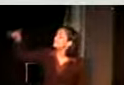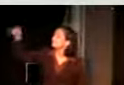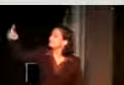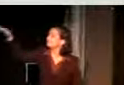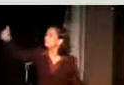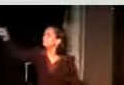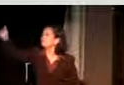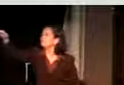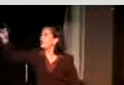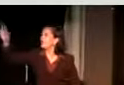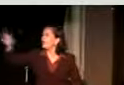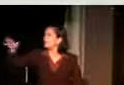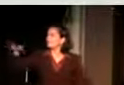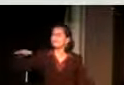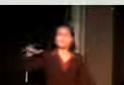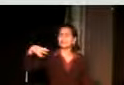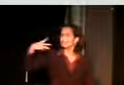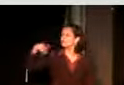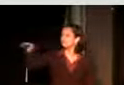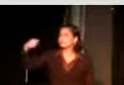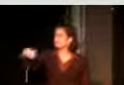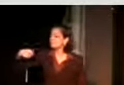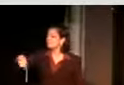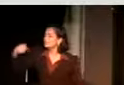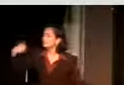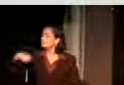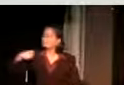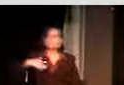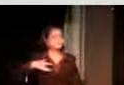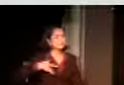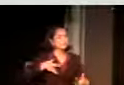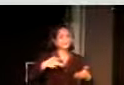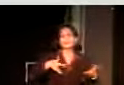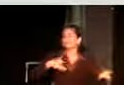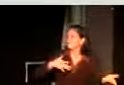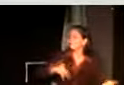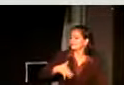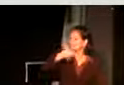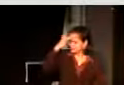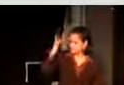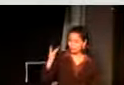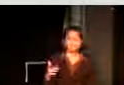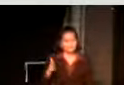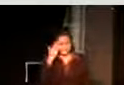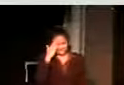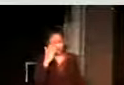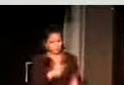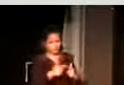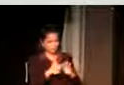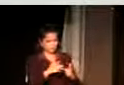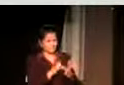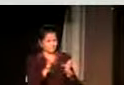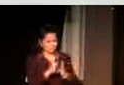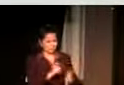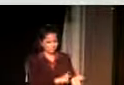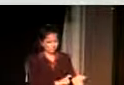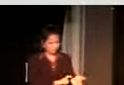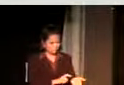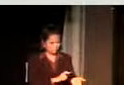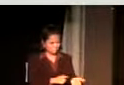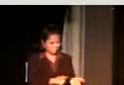quero misericórdia e não sacrifícios Sabe por que queridos e ele arremata um pouco mais calmo